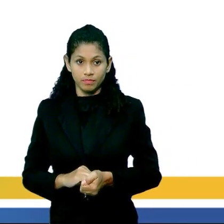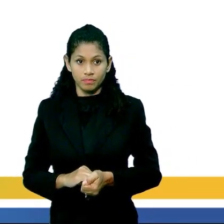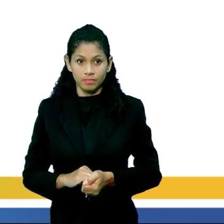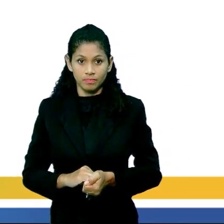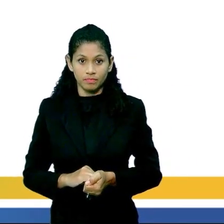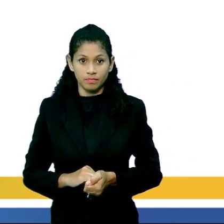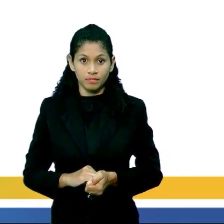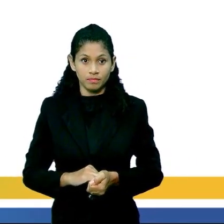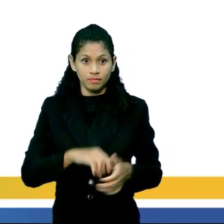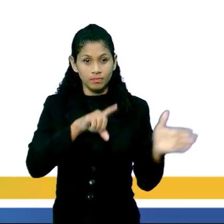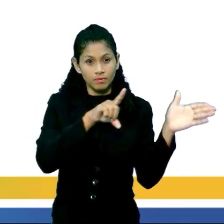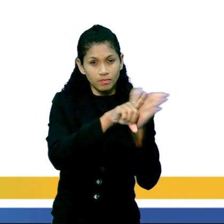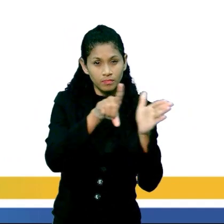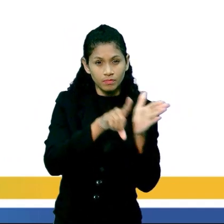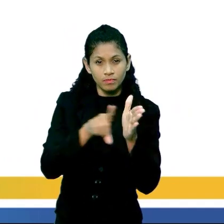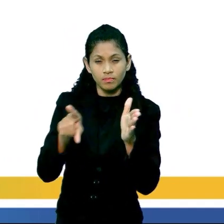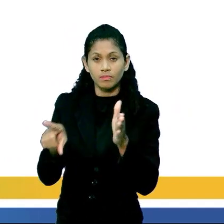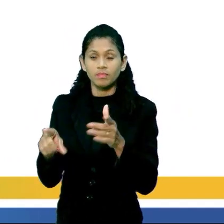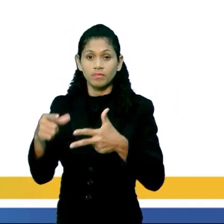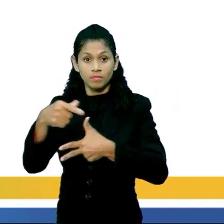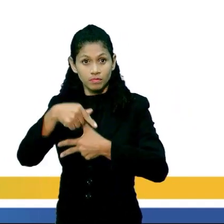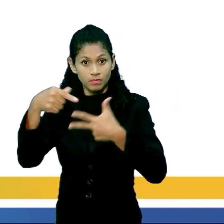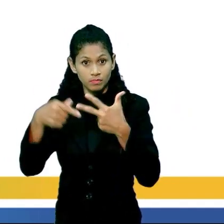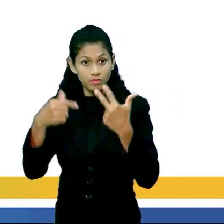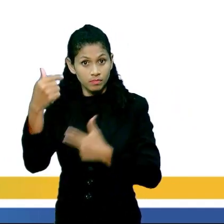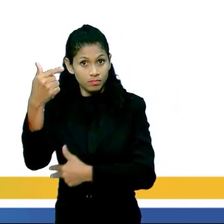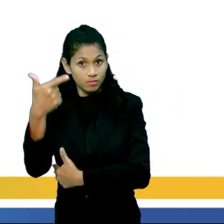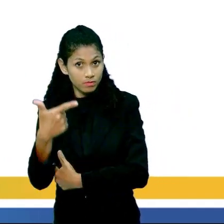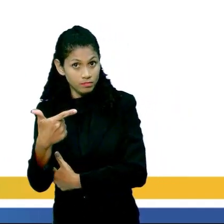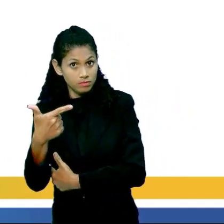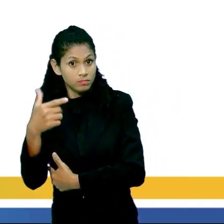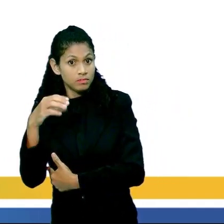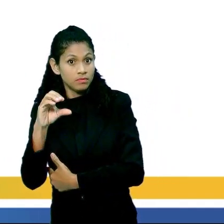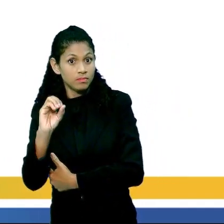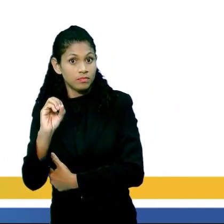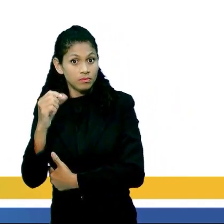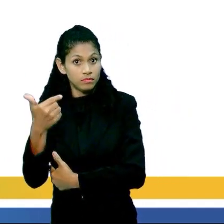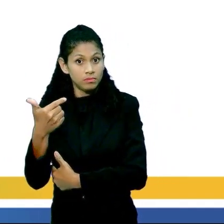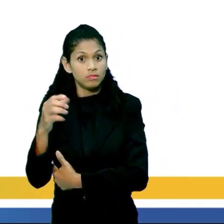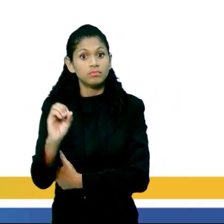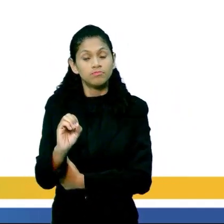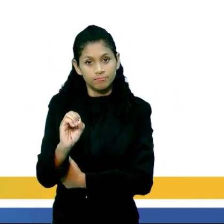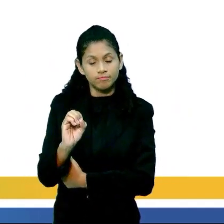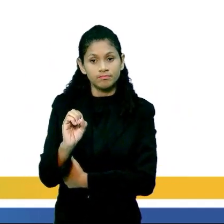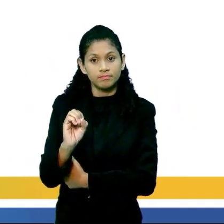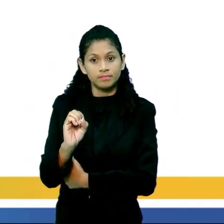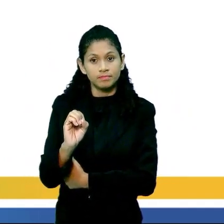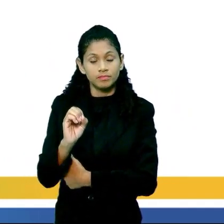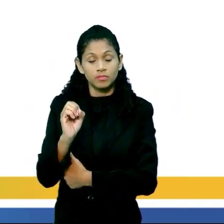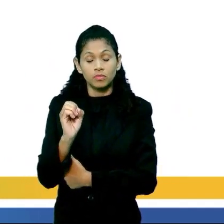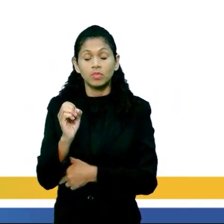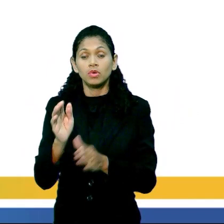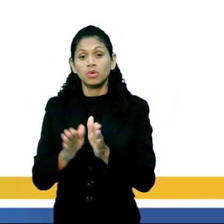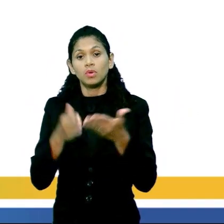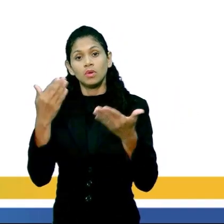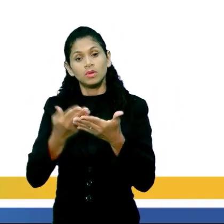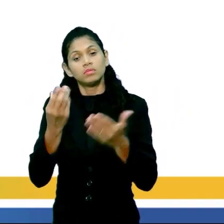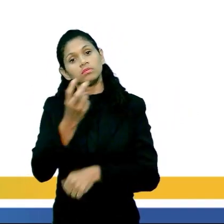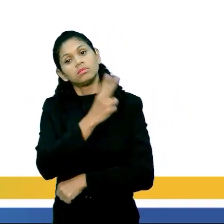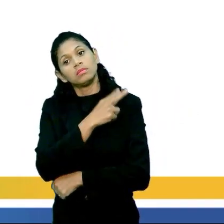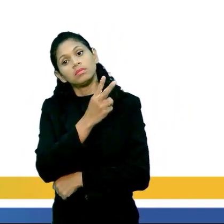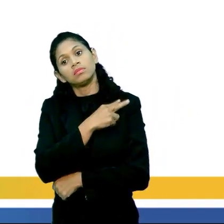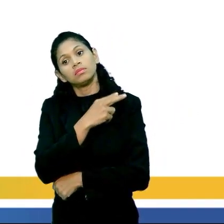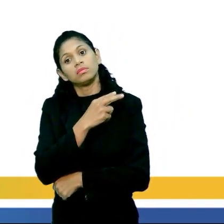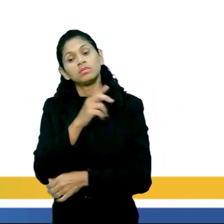Questão Enem, olha, 2020, ela foi reaplicada, tá? Ela está lá no livro do segundo ano, tá?